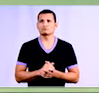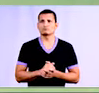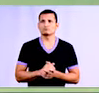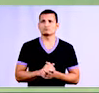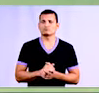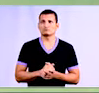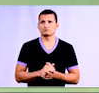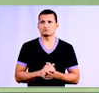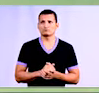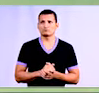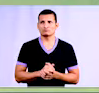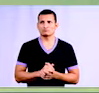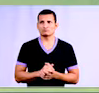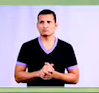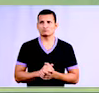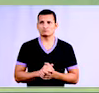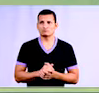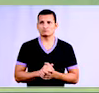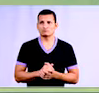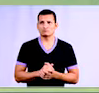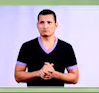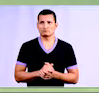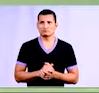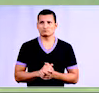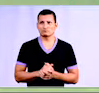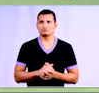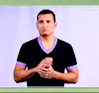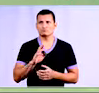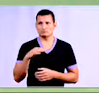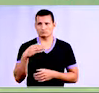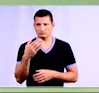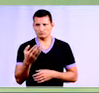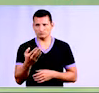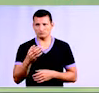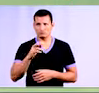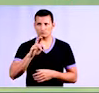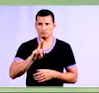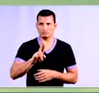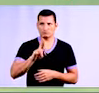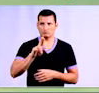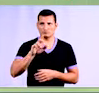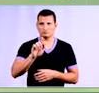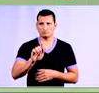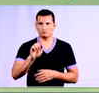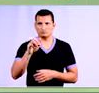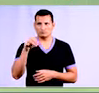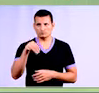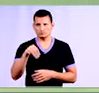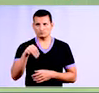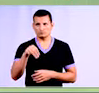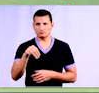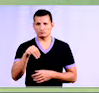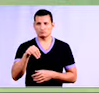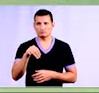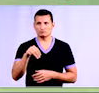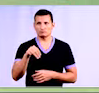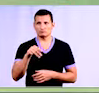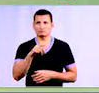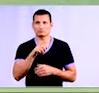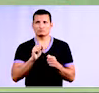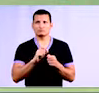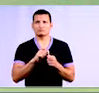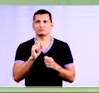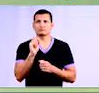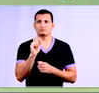Aí, a unidade de gerenciamento de memória, a UGM, ela faz o